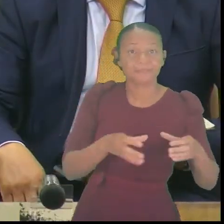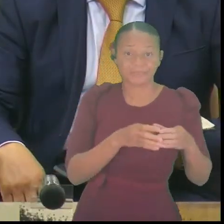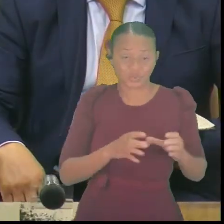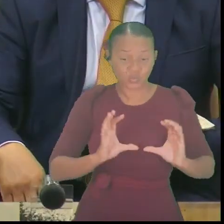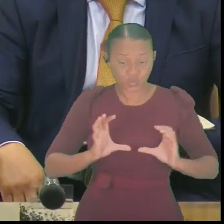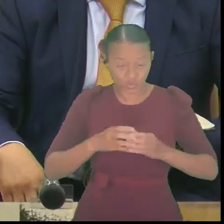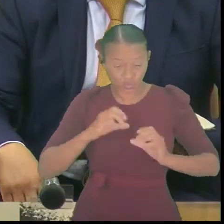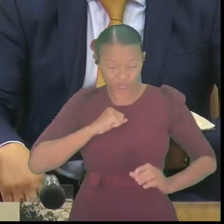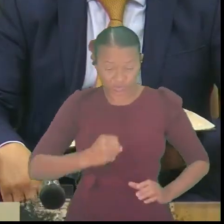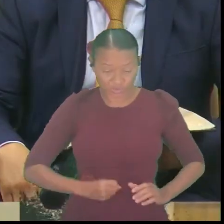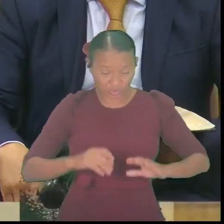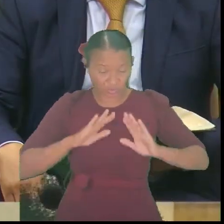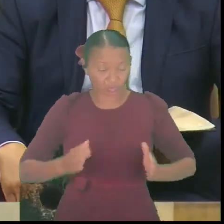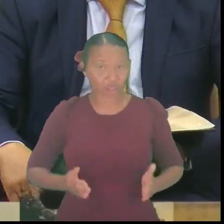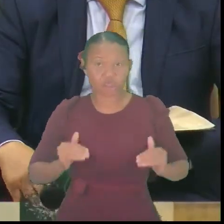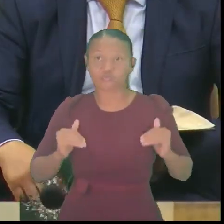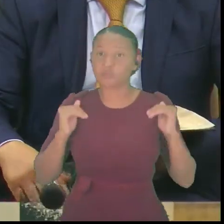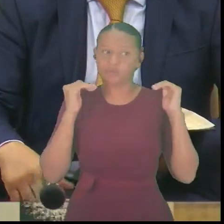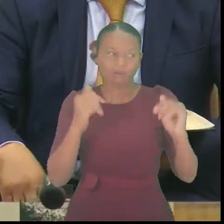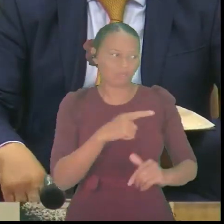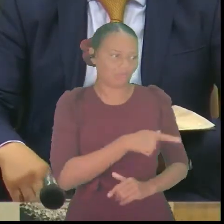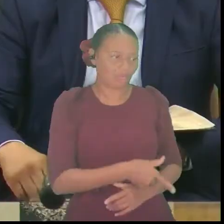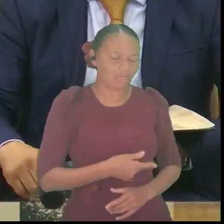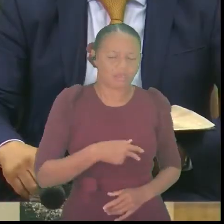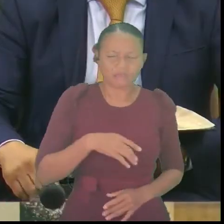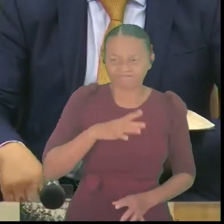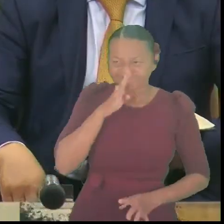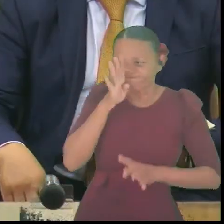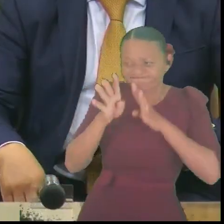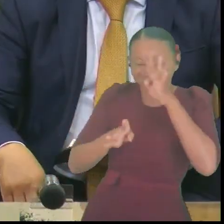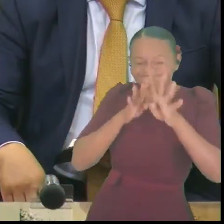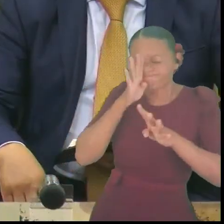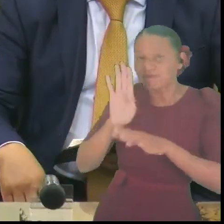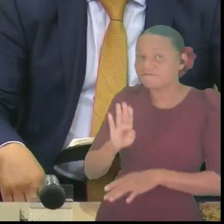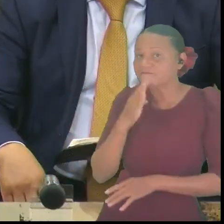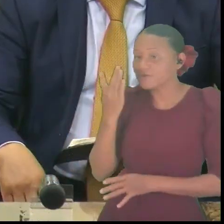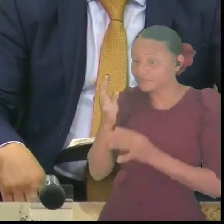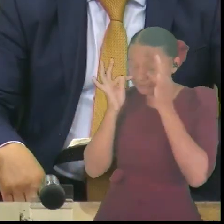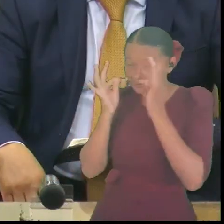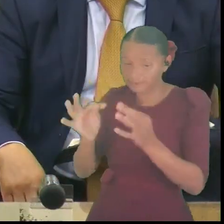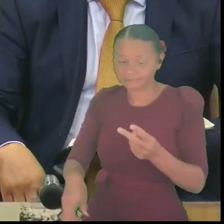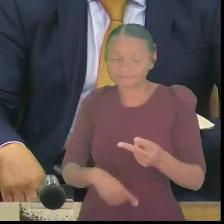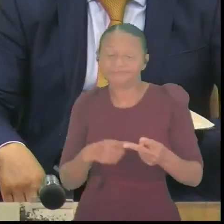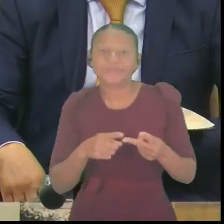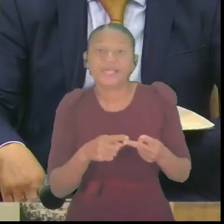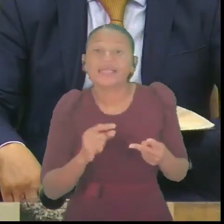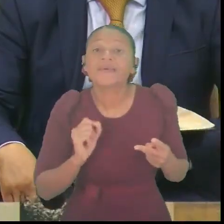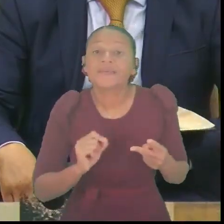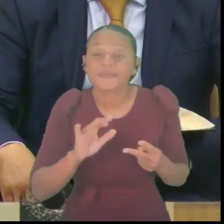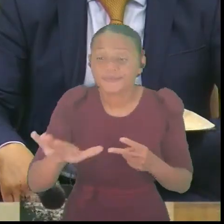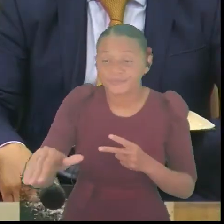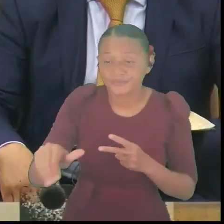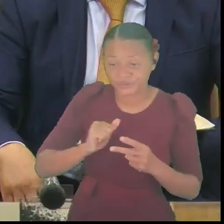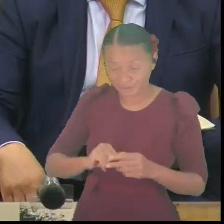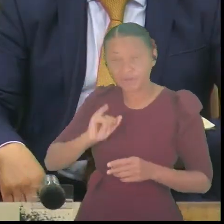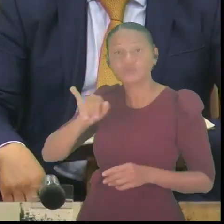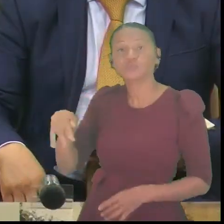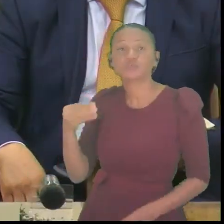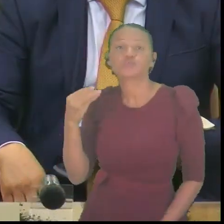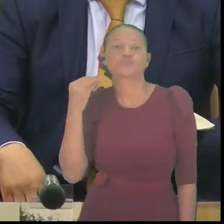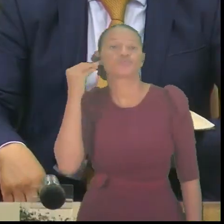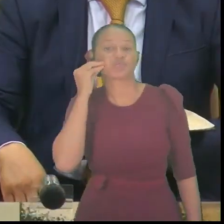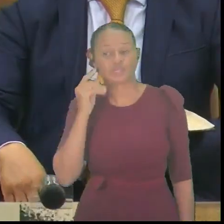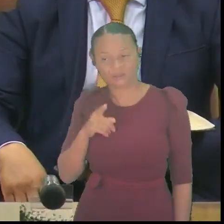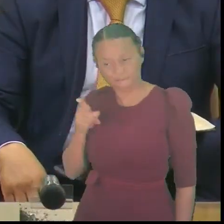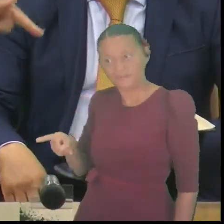Sinédrio, porque eles inventaram um falso testemunho para levar Jesus até lá. Segundo, nós teríamos que chamar Judas Iscariotes, porque